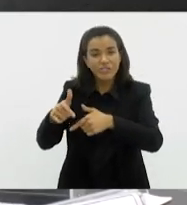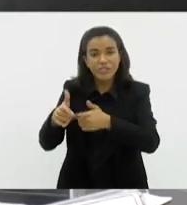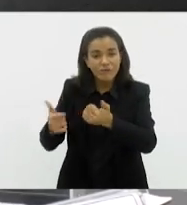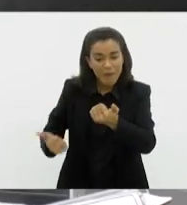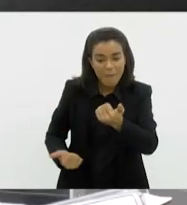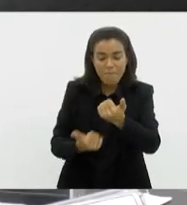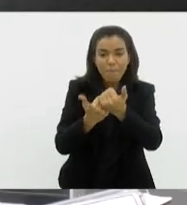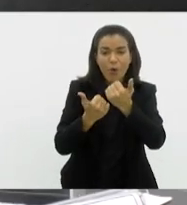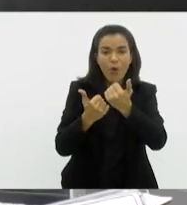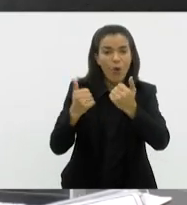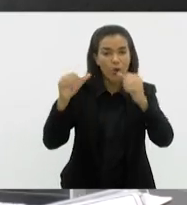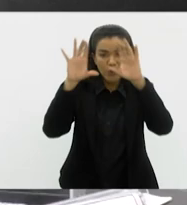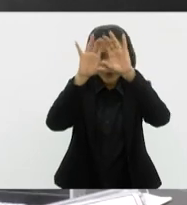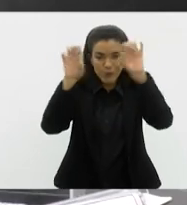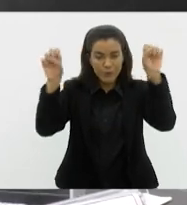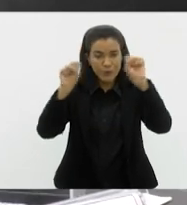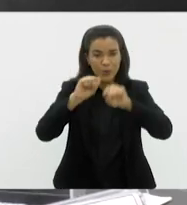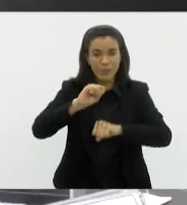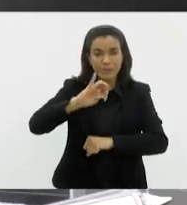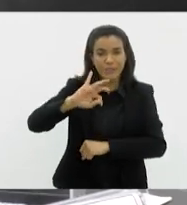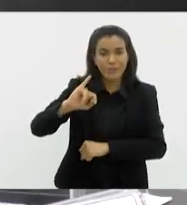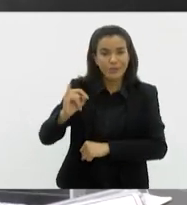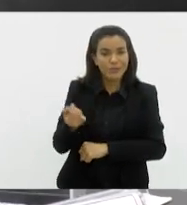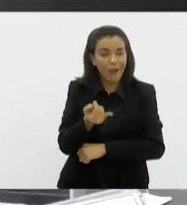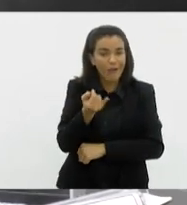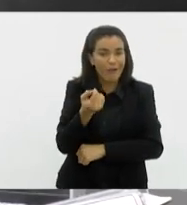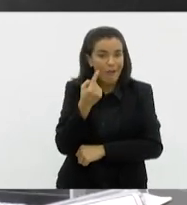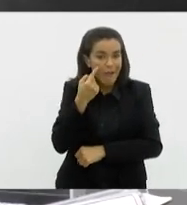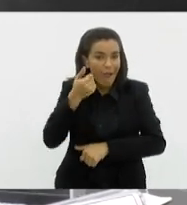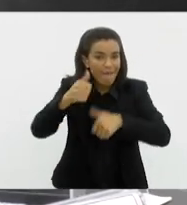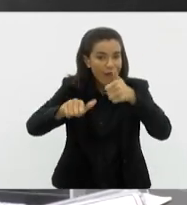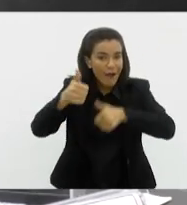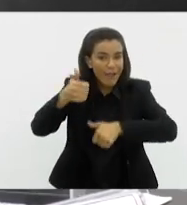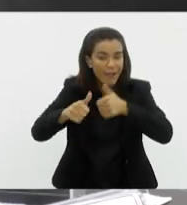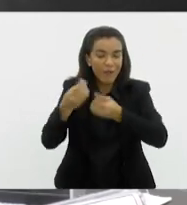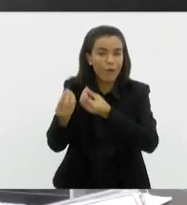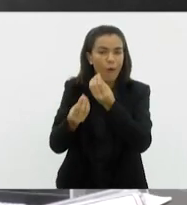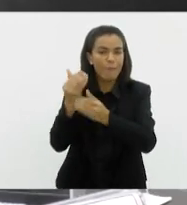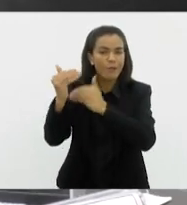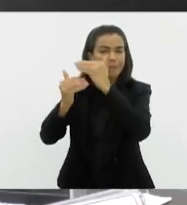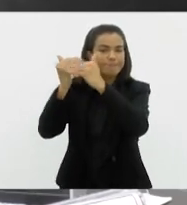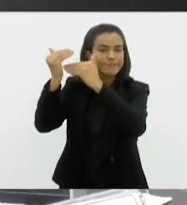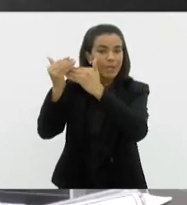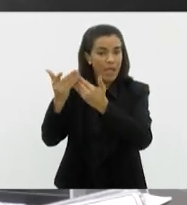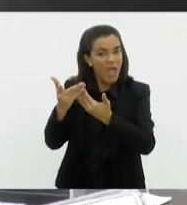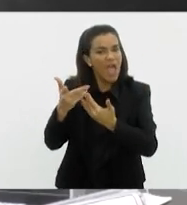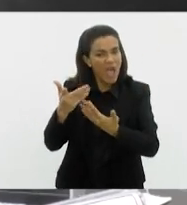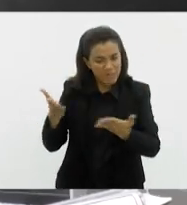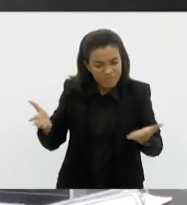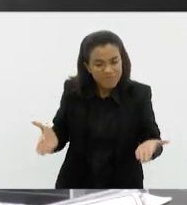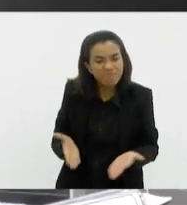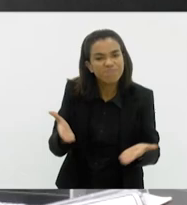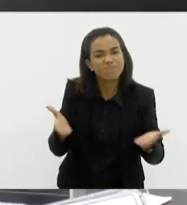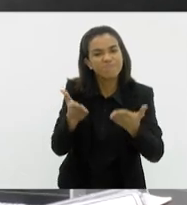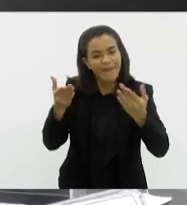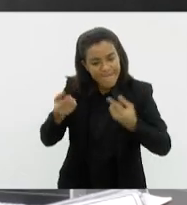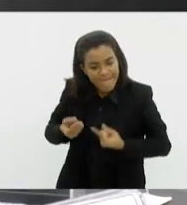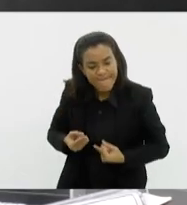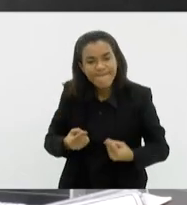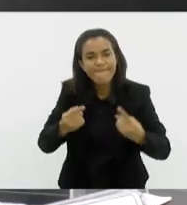novamente o Supremo Tribunal Federal para que reveja o seu posicionamento anterior. Então, é uma forma de instigarmos, de